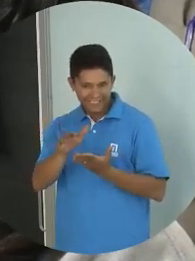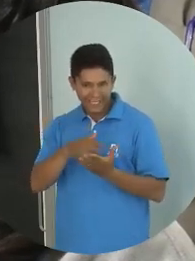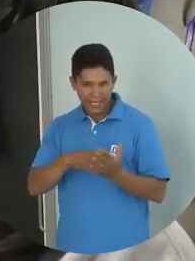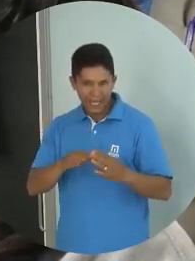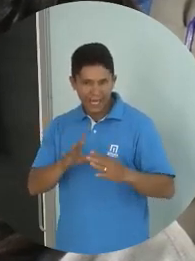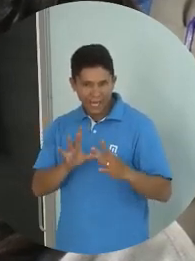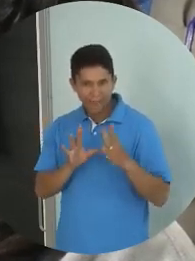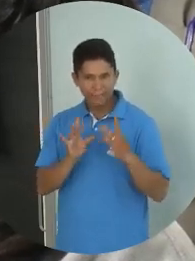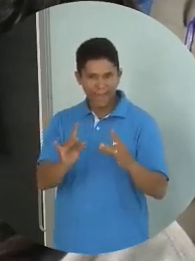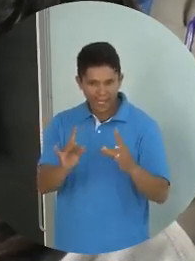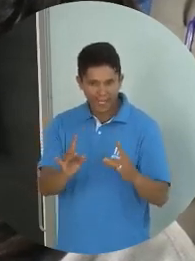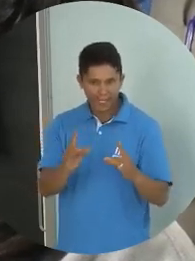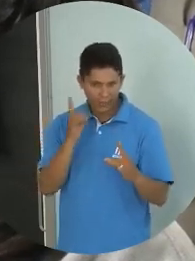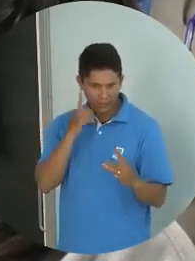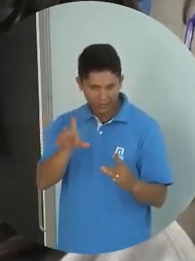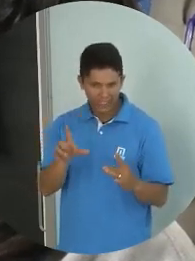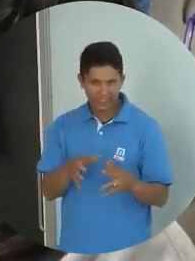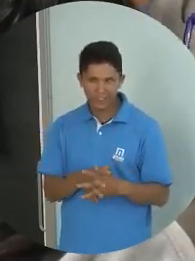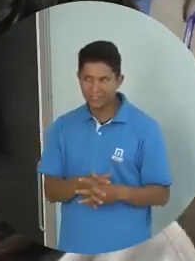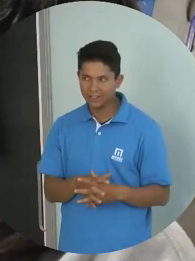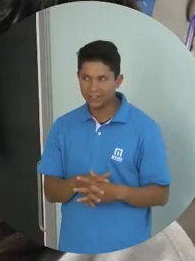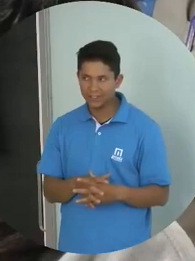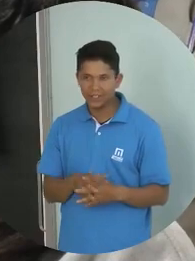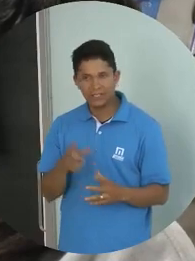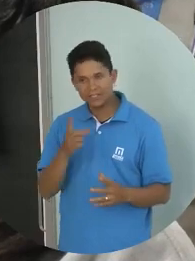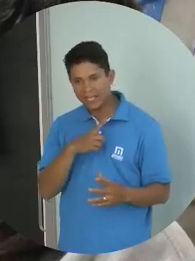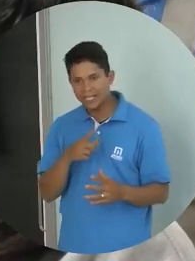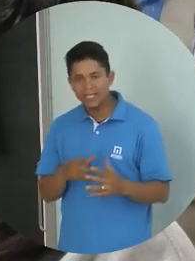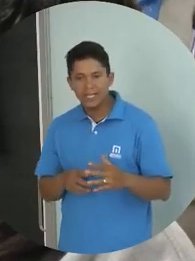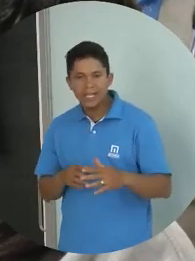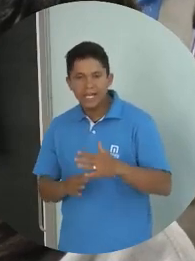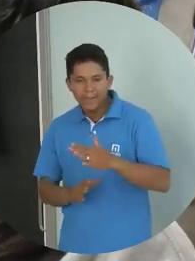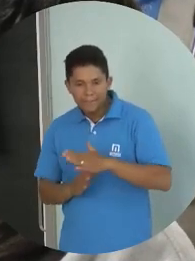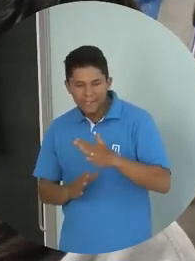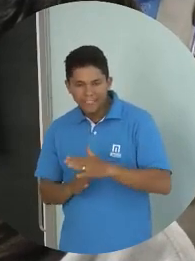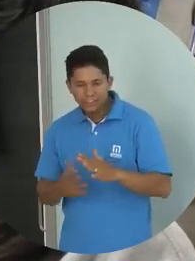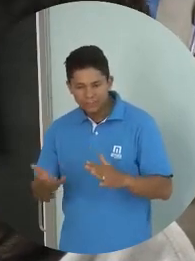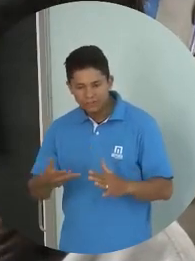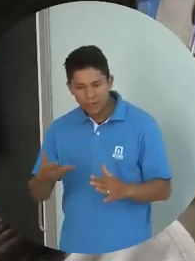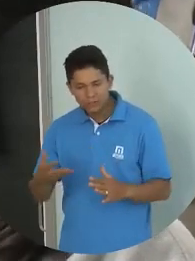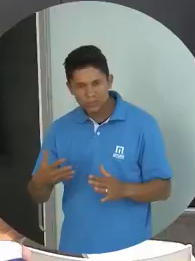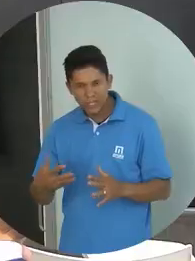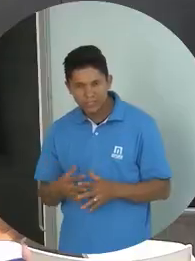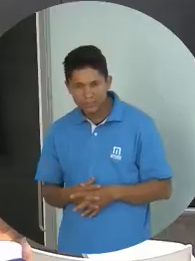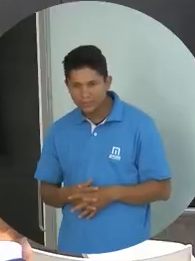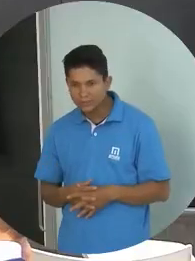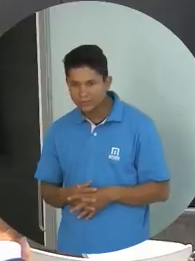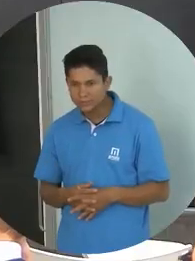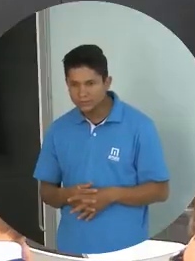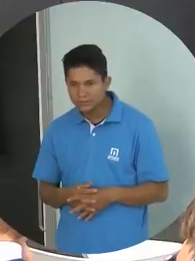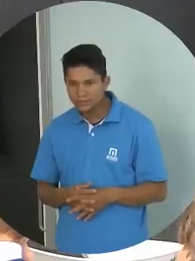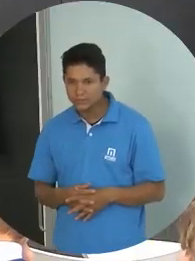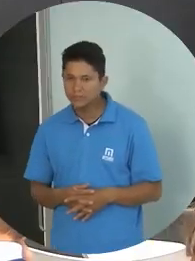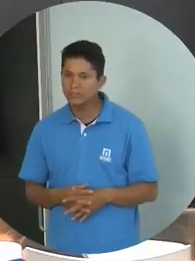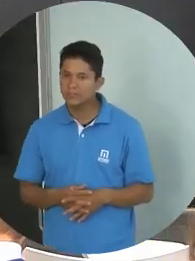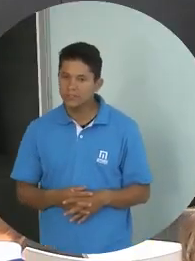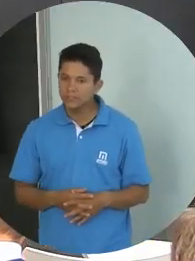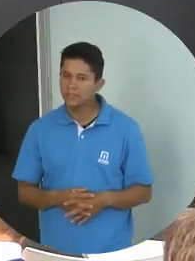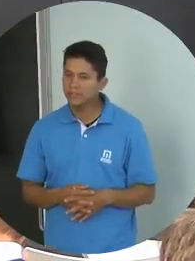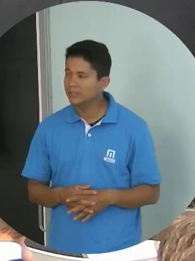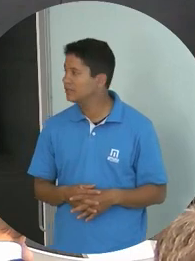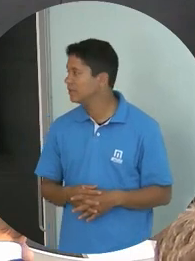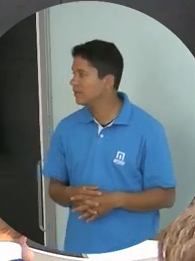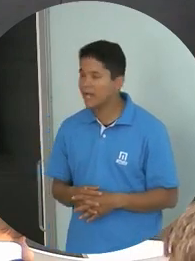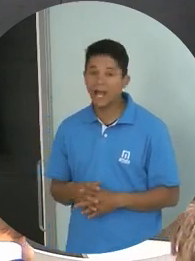levada, assim, tem algum limite de velocidade, alguma coisa do tipo? Essas situações de